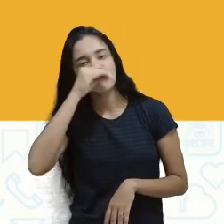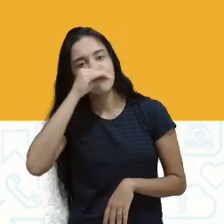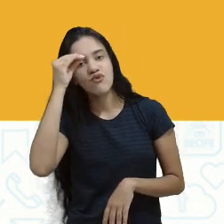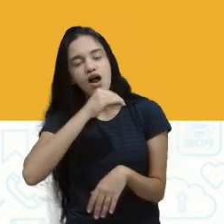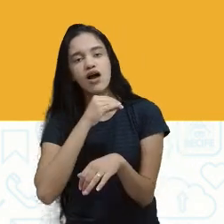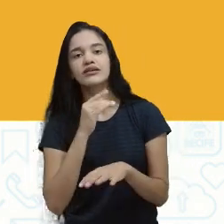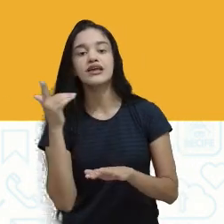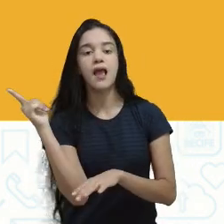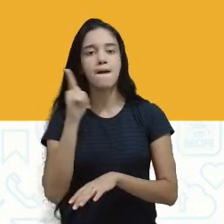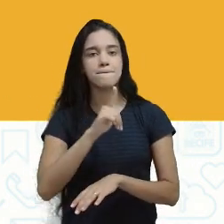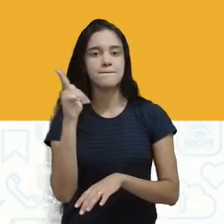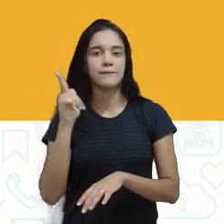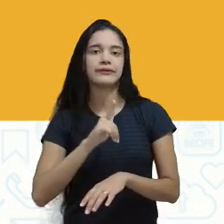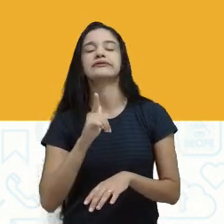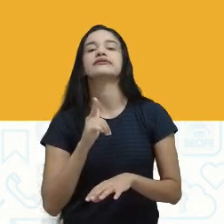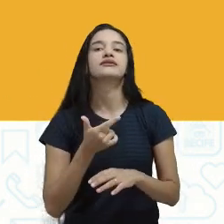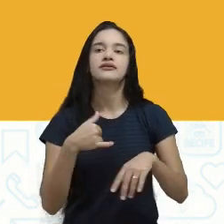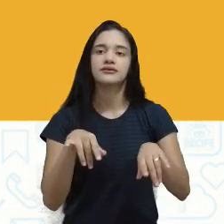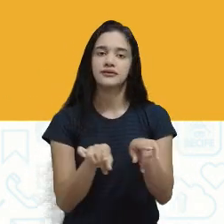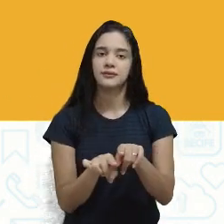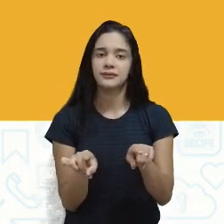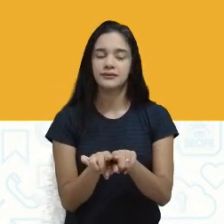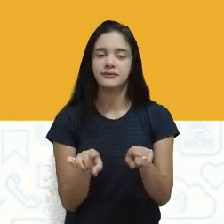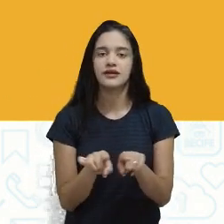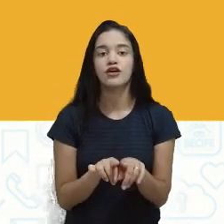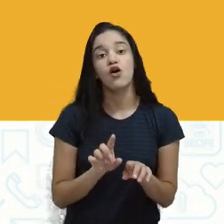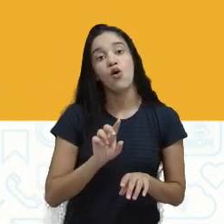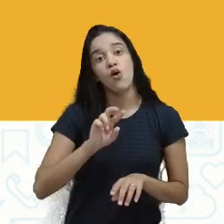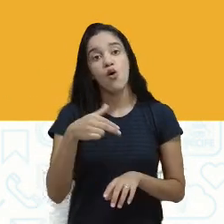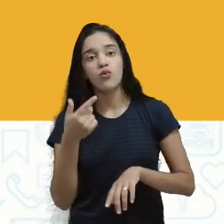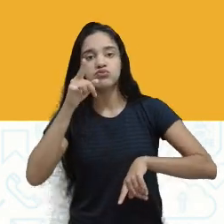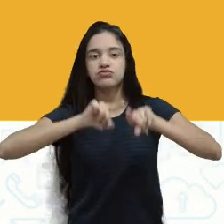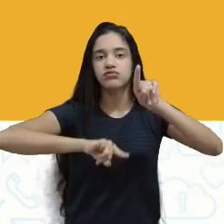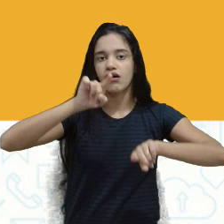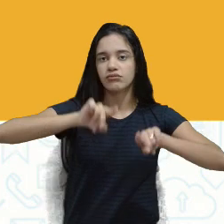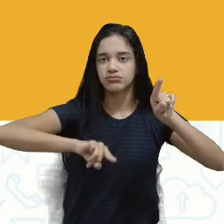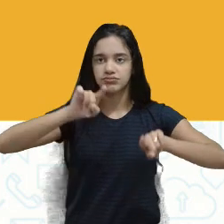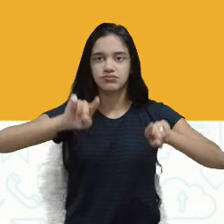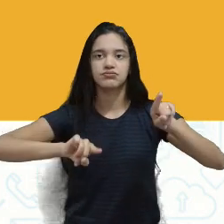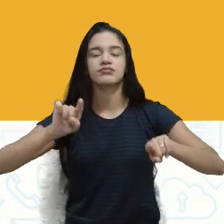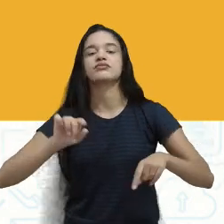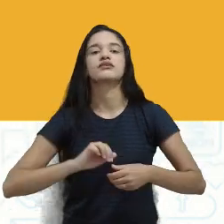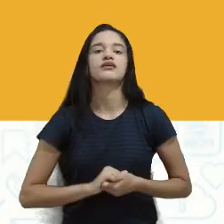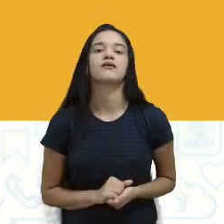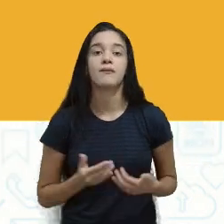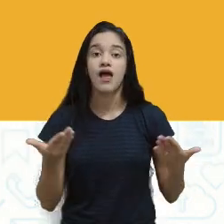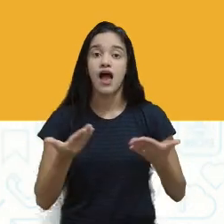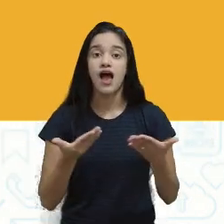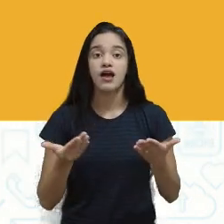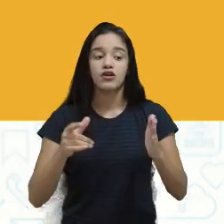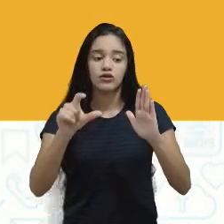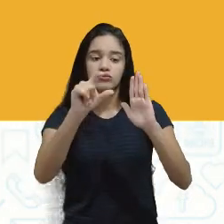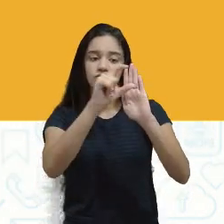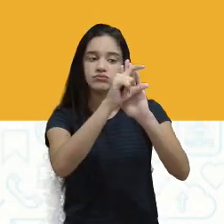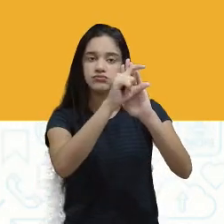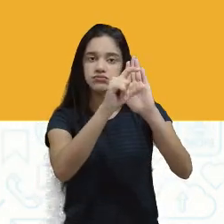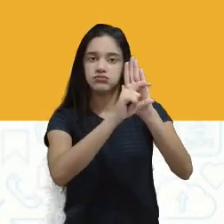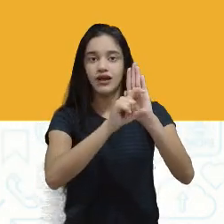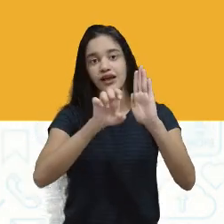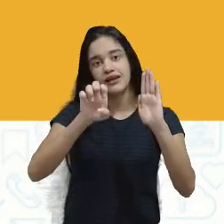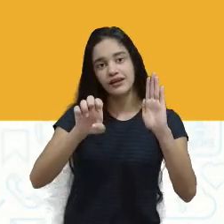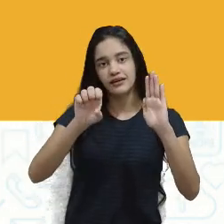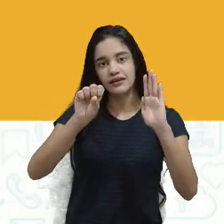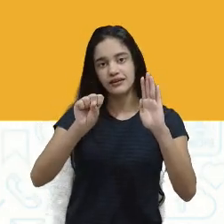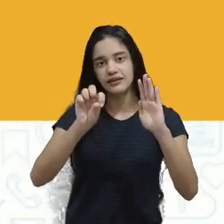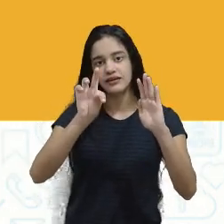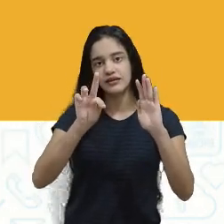com intervalos regulares ou variados. A estrofe, não é? É o